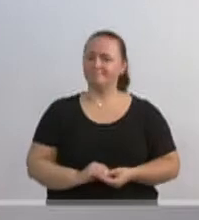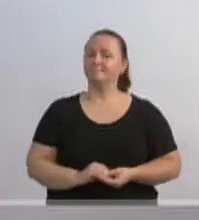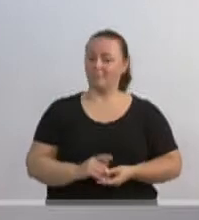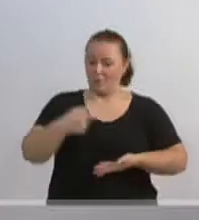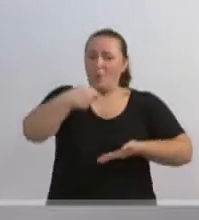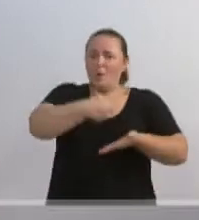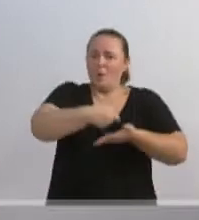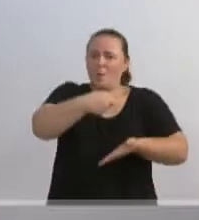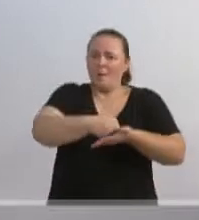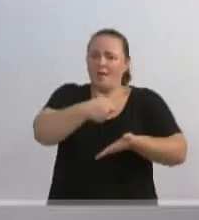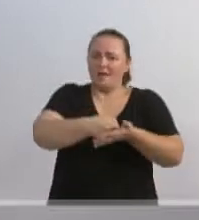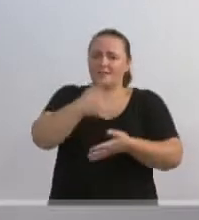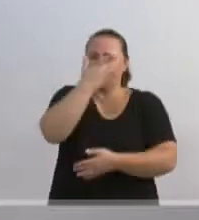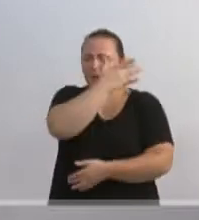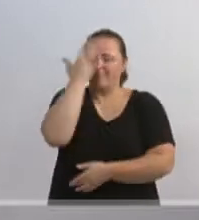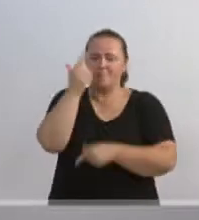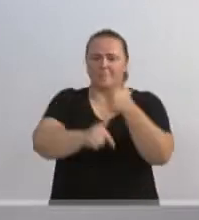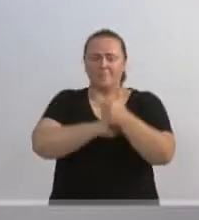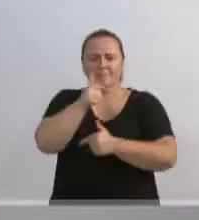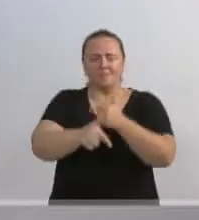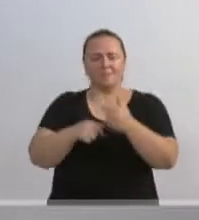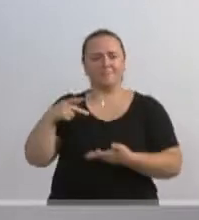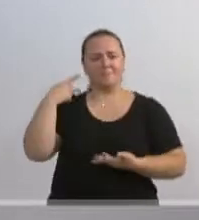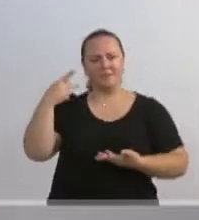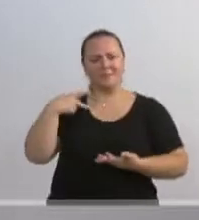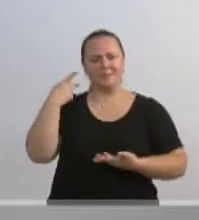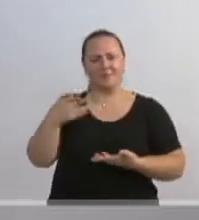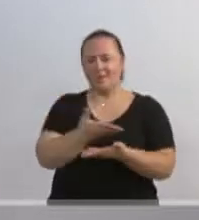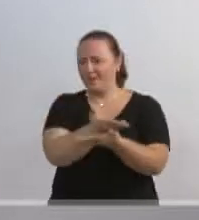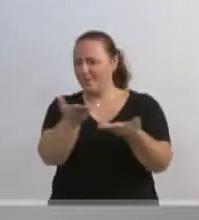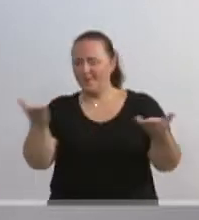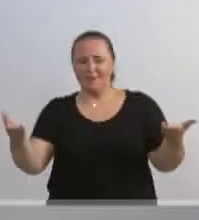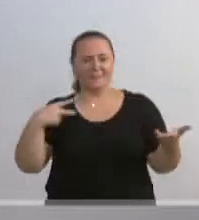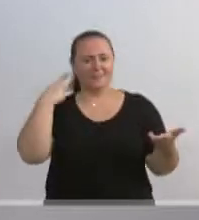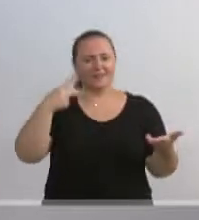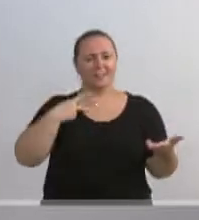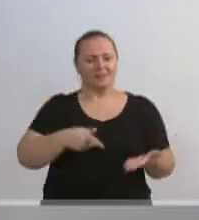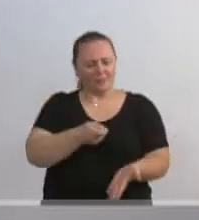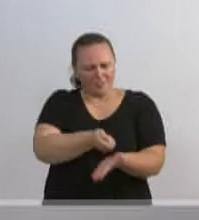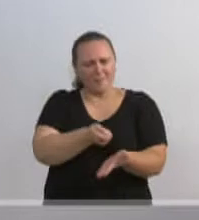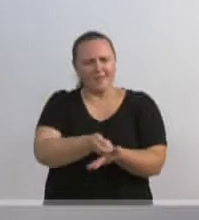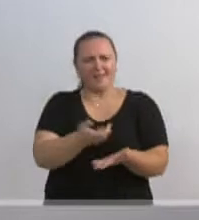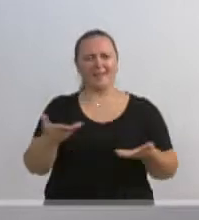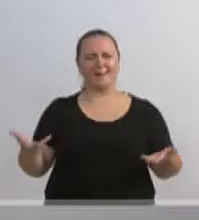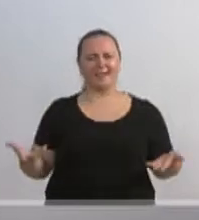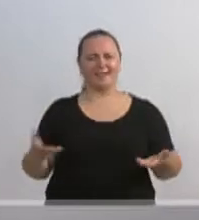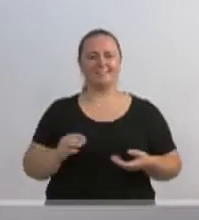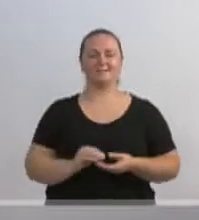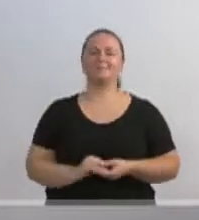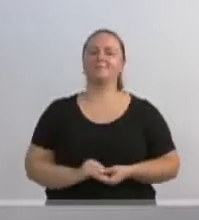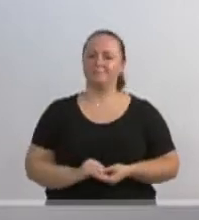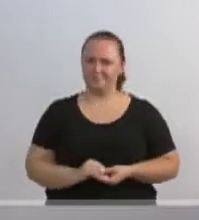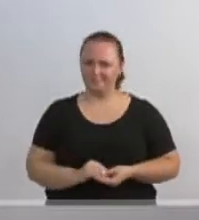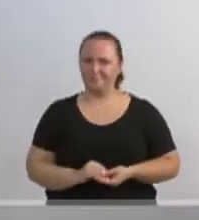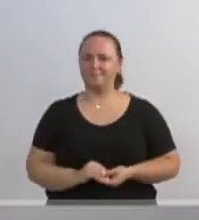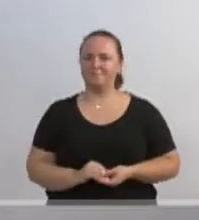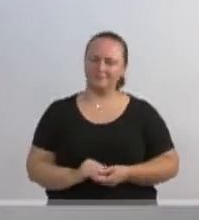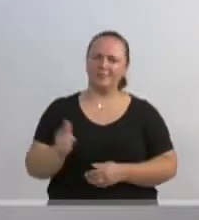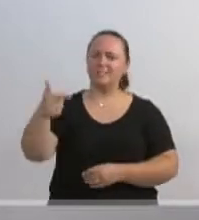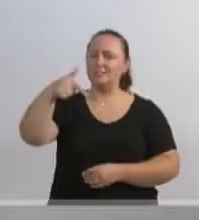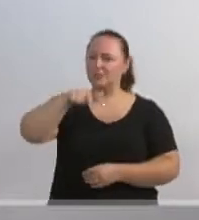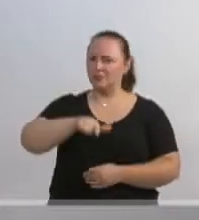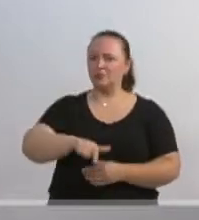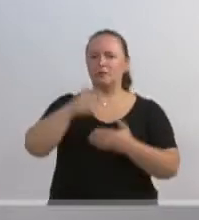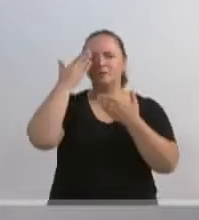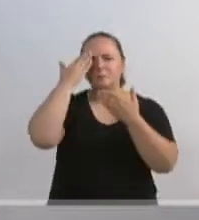do gestor público é uma obrigação dos senhores vereadores e reiterando eu quero agradecer à mesa diretora porque tudo que